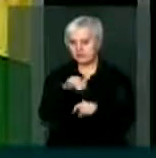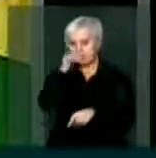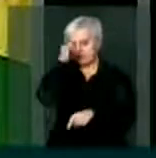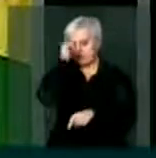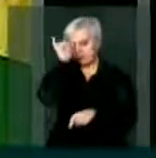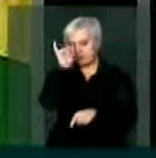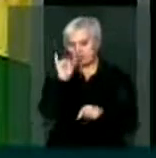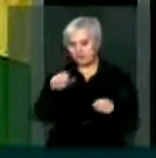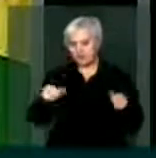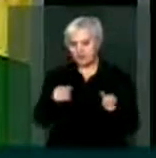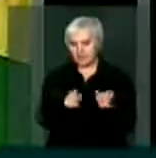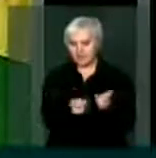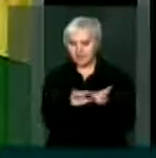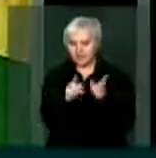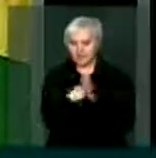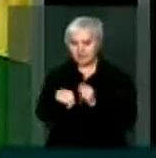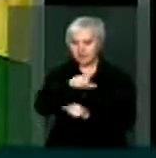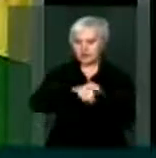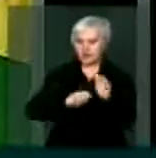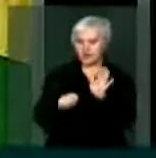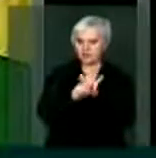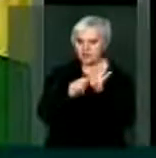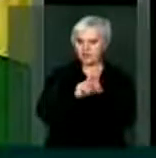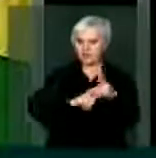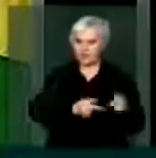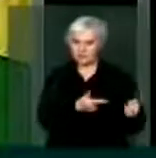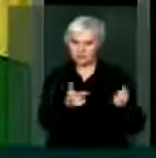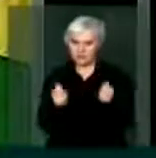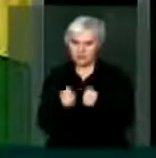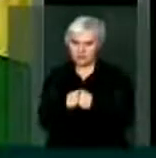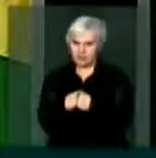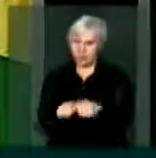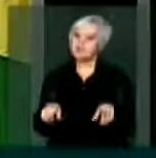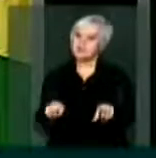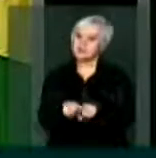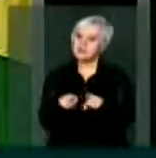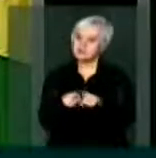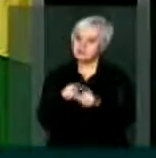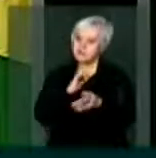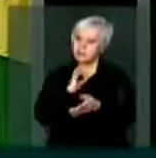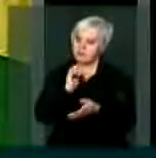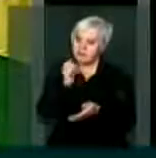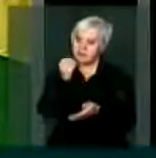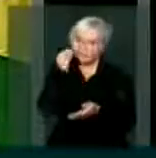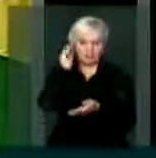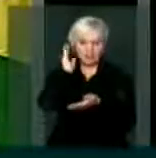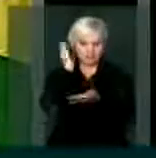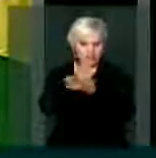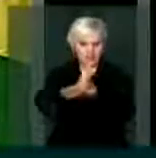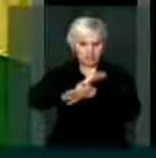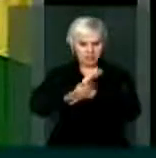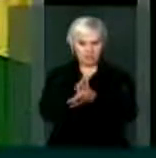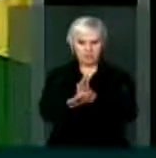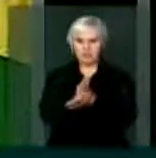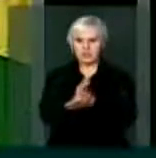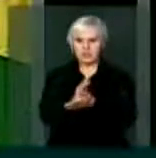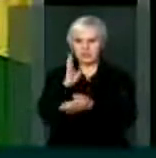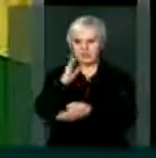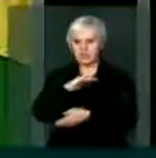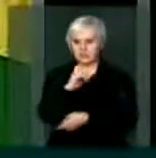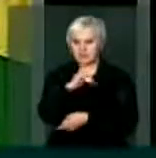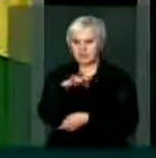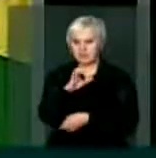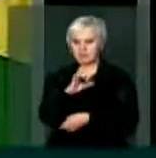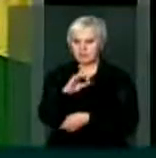de drogas e assim por diante. Também no seu encargo está a repressão dos crimes hediondos, como tráfico de pessoas,